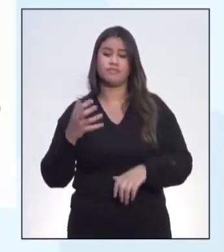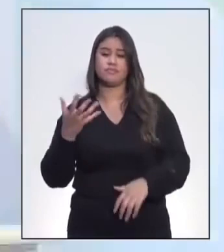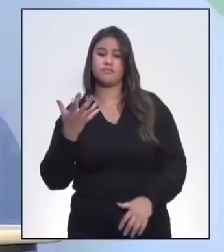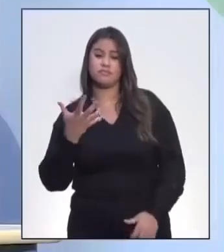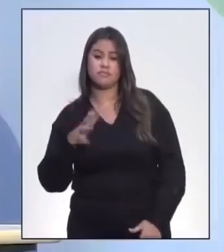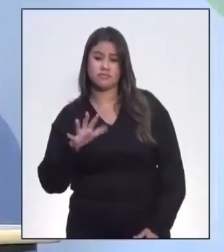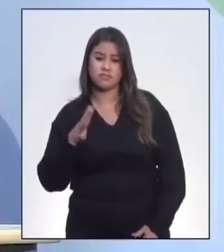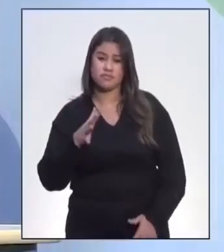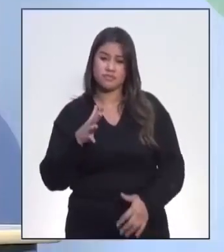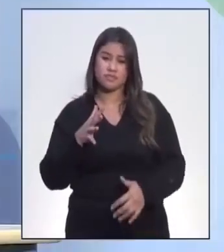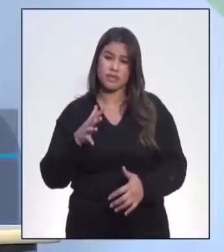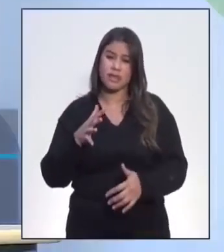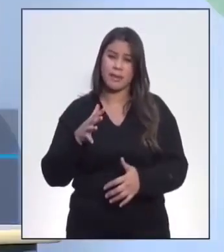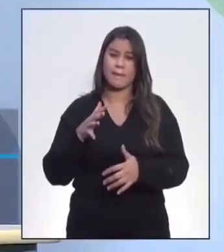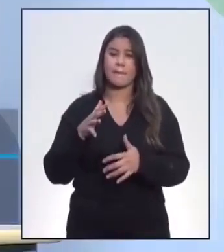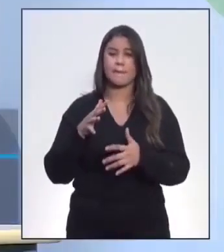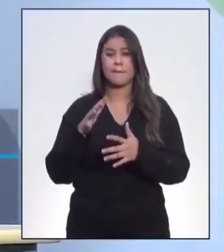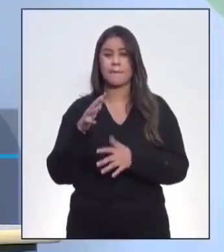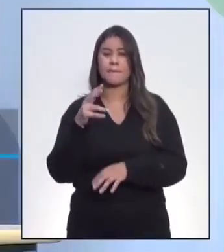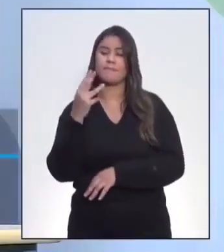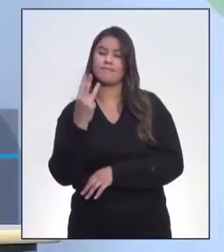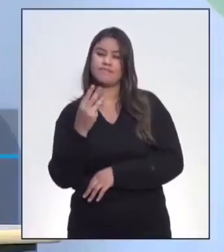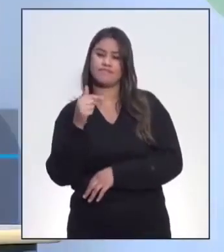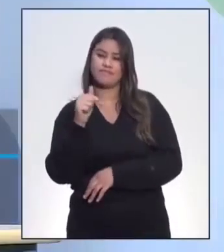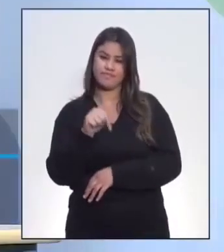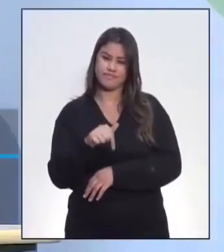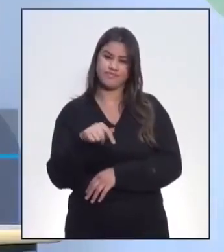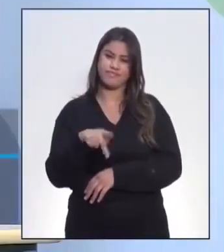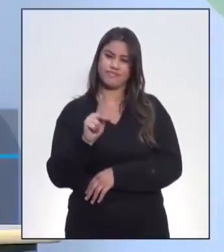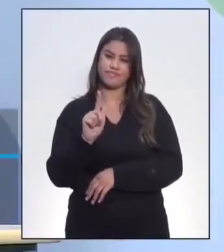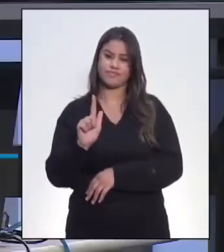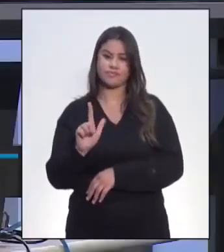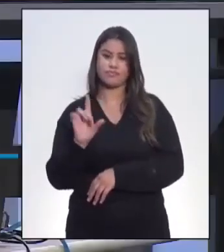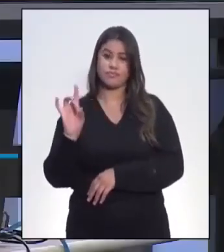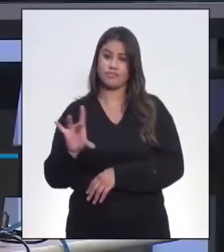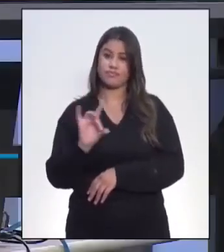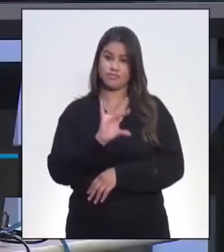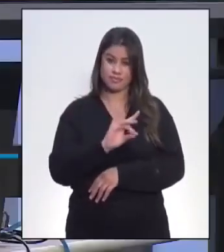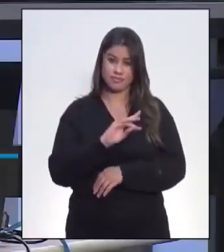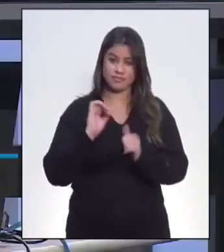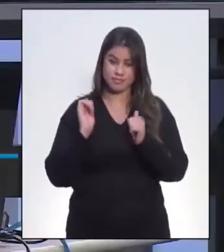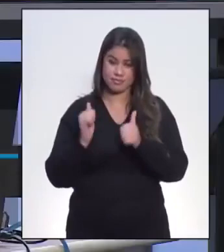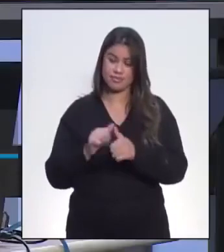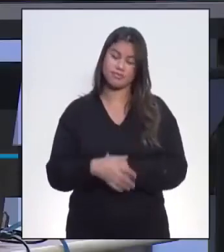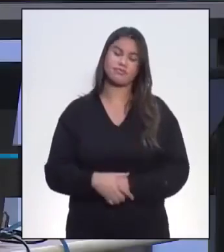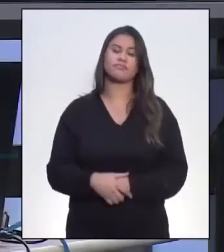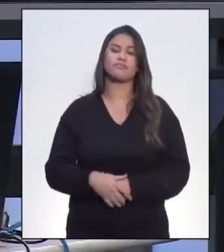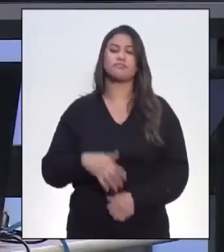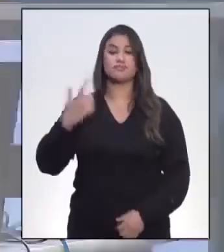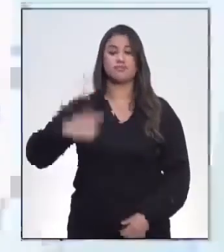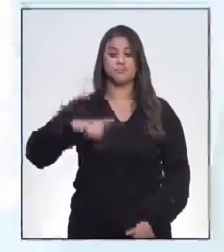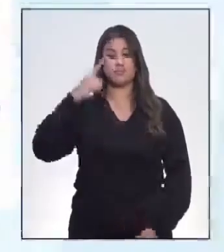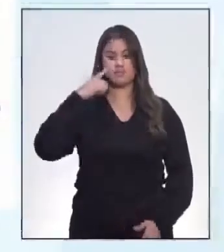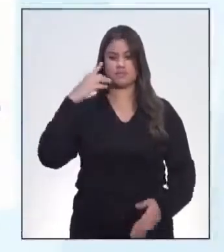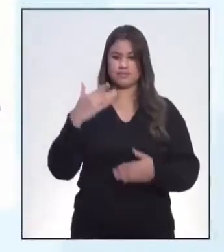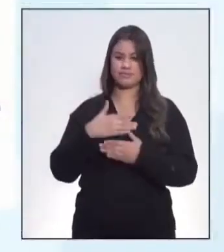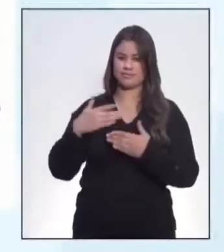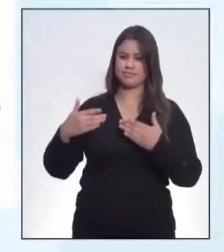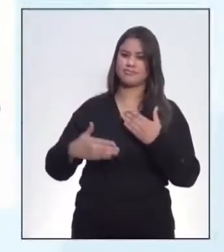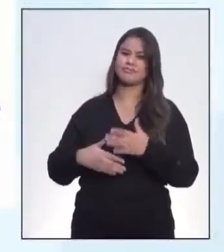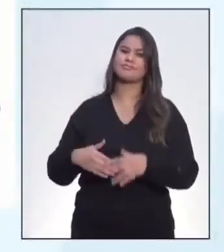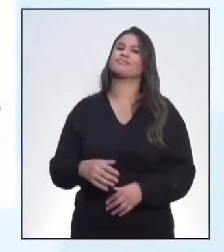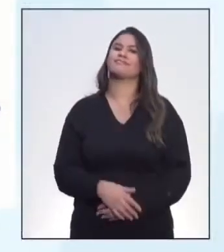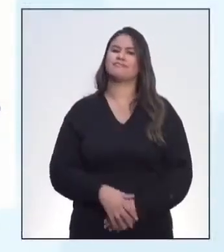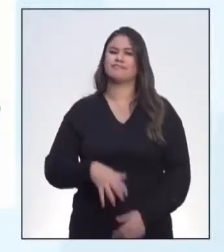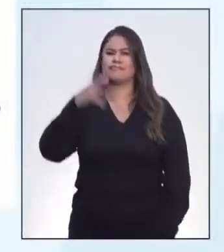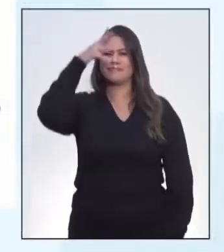menos, aproximadamente, cada um 37 quilos. É isso aí, tudo bem? O frango, olha lá o franguinho foi bem consumido